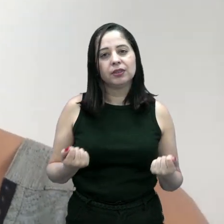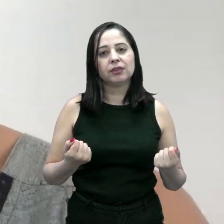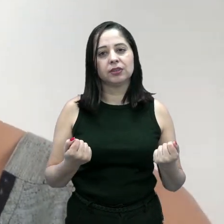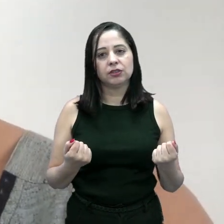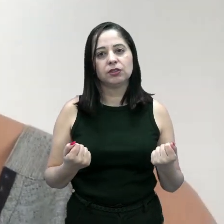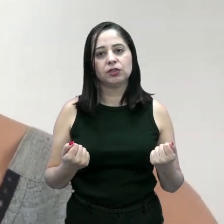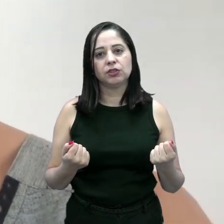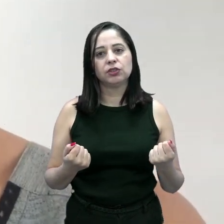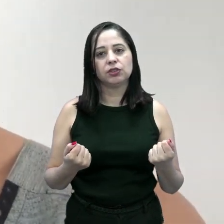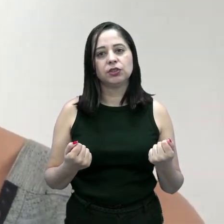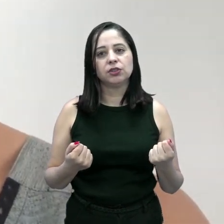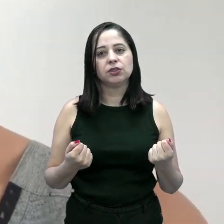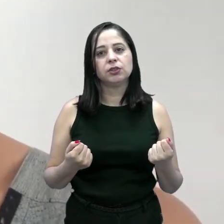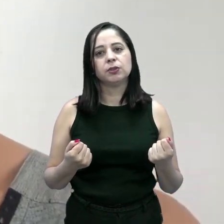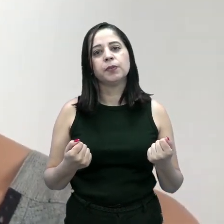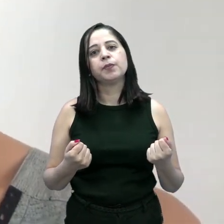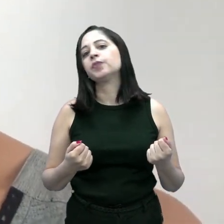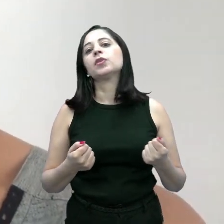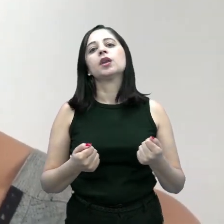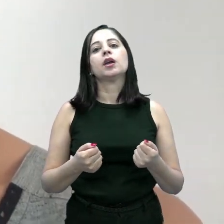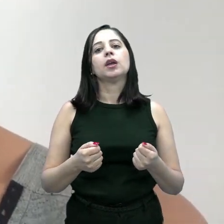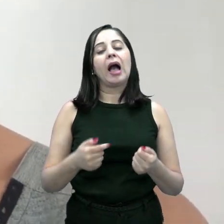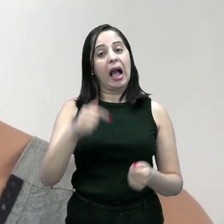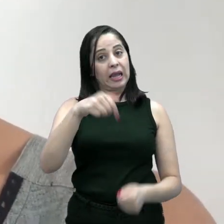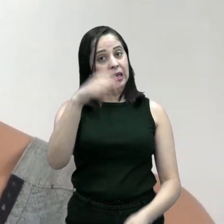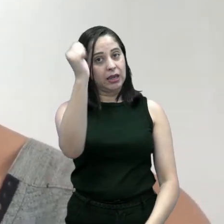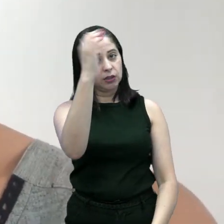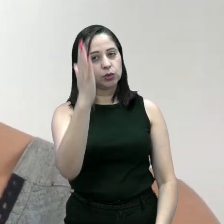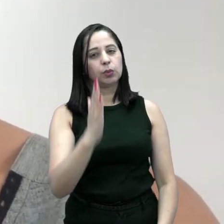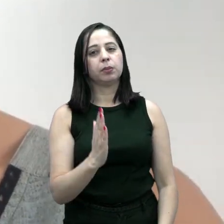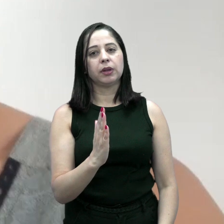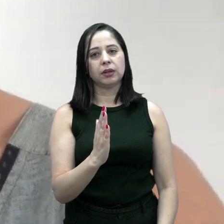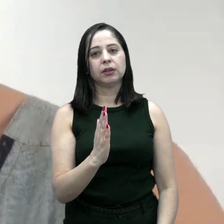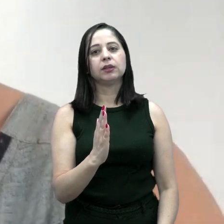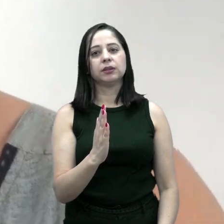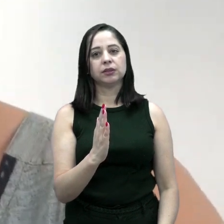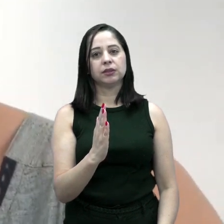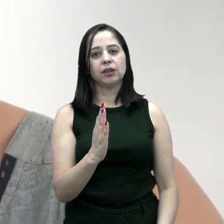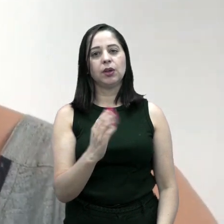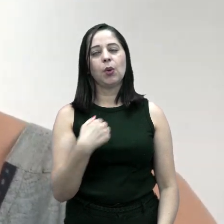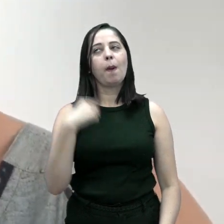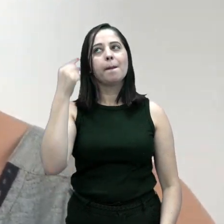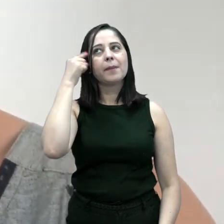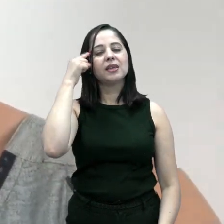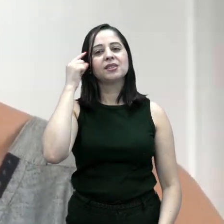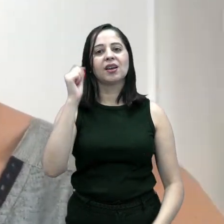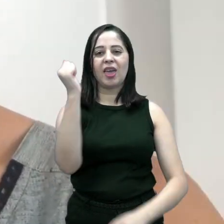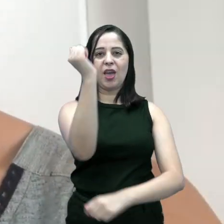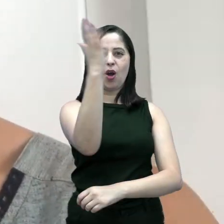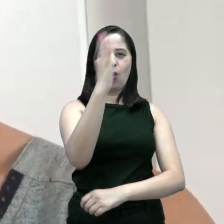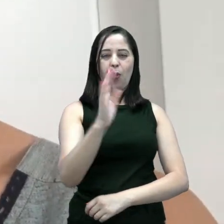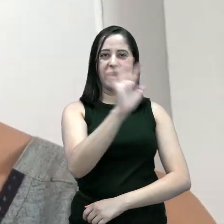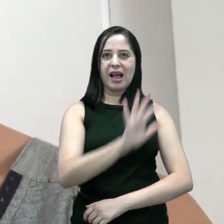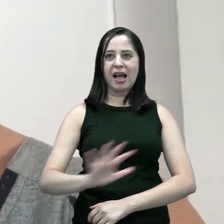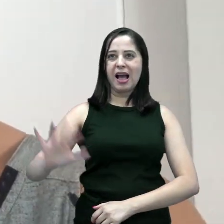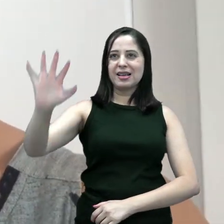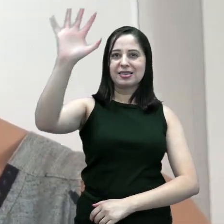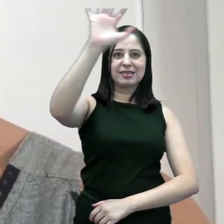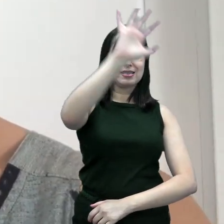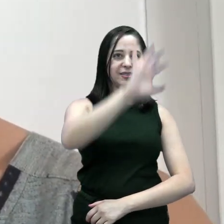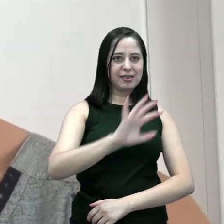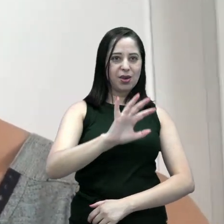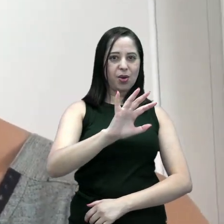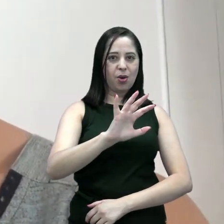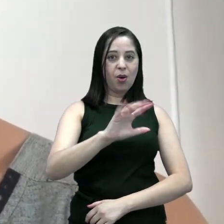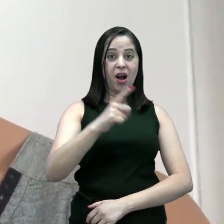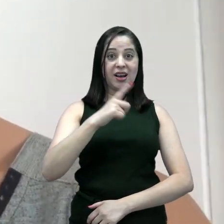que a gente tem todo o contexto do Brasil, né? Quando a gente pensa na formação do Brasil, se a gente tem uma identidade, é a identidade